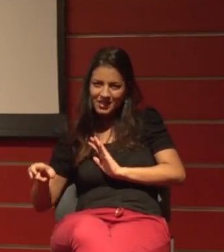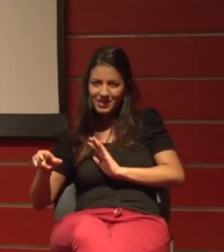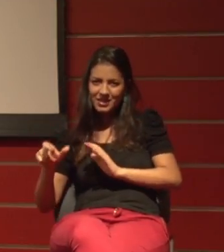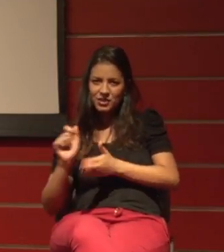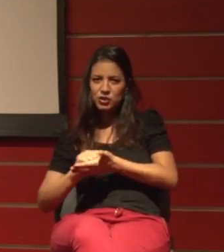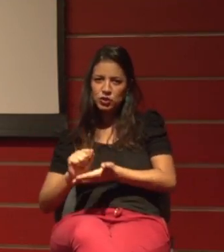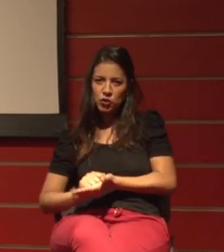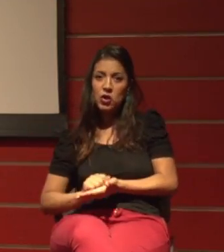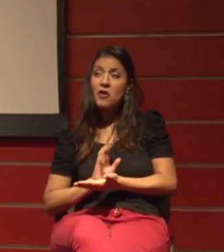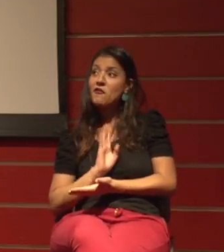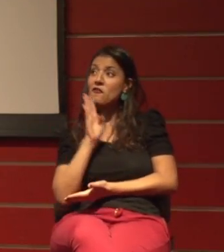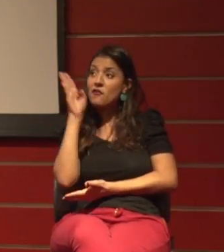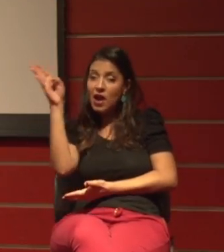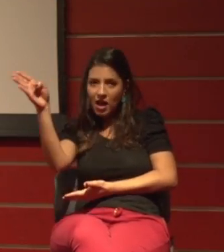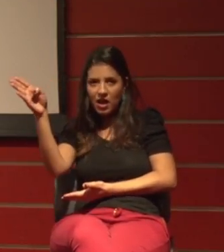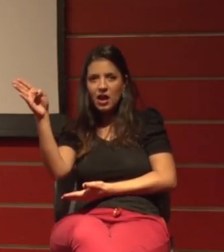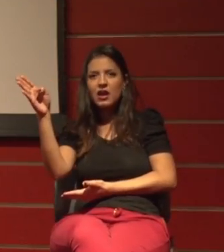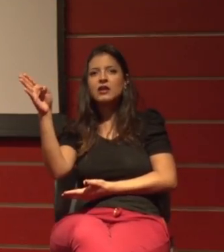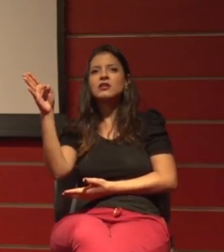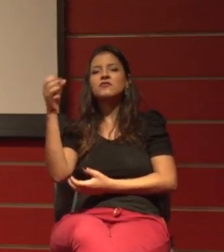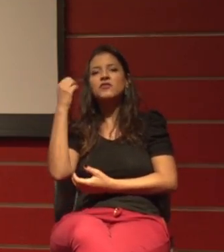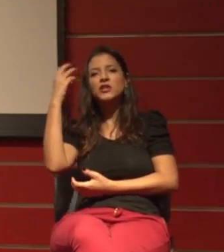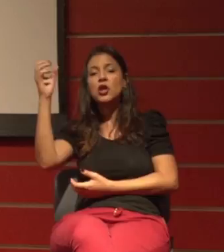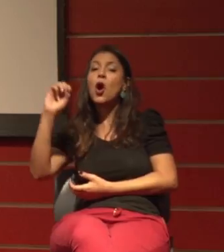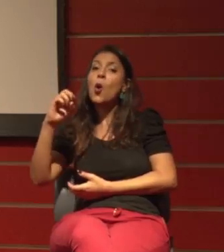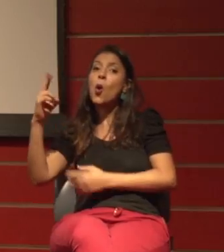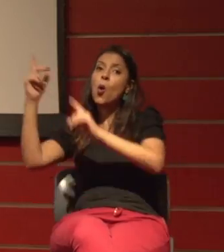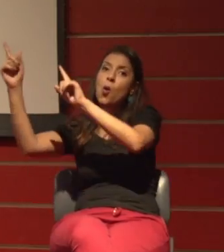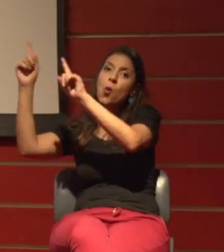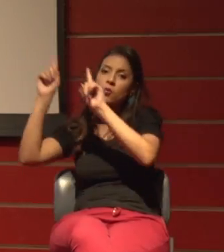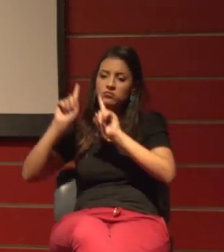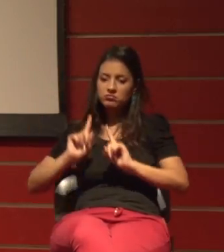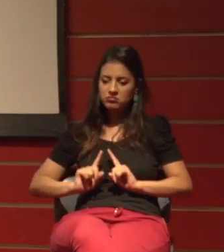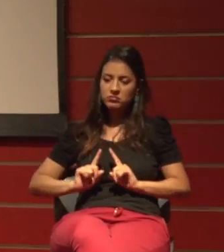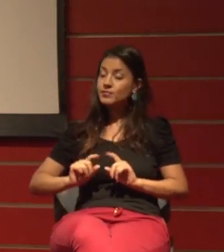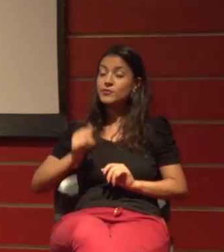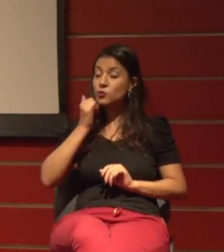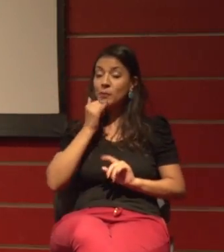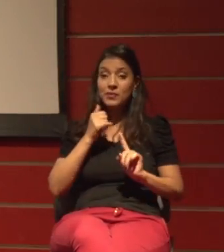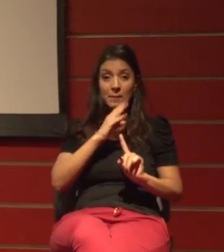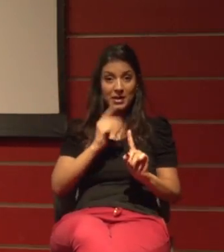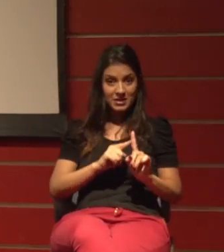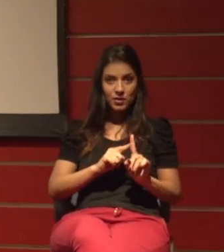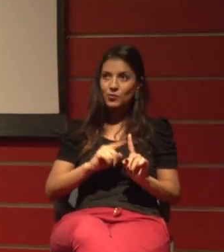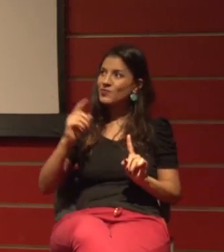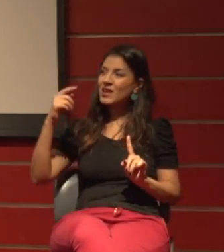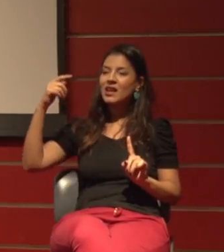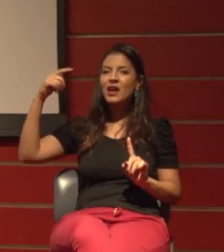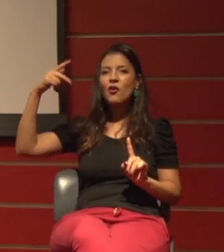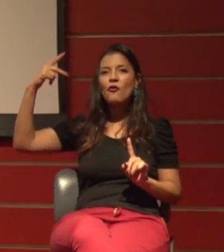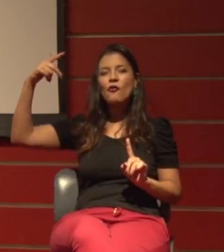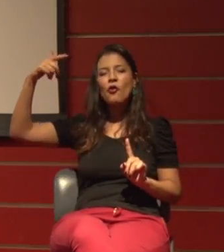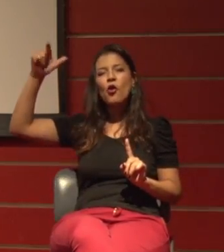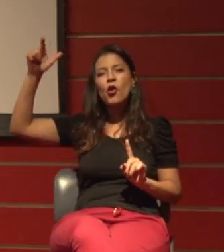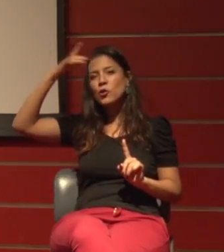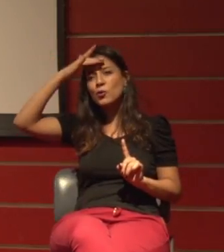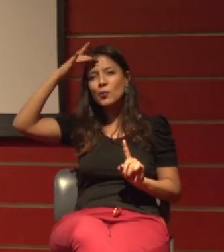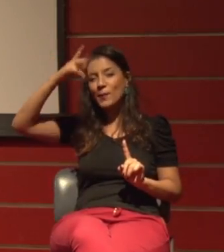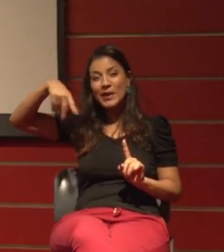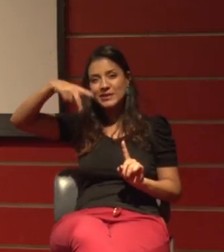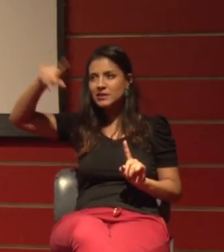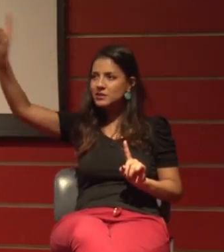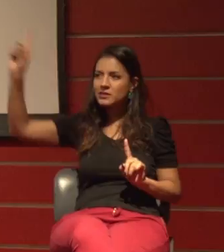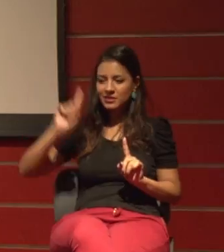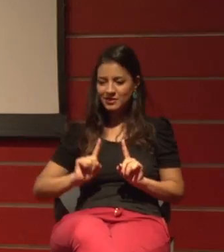Convívio com estrangeiro no próprio Brasil ou seja eles convivem muito mais com estrangeiros do que com negros né e ao conviver com